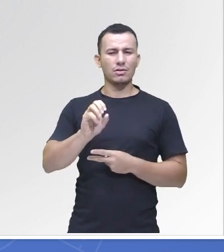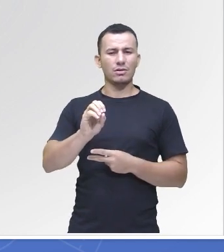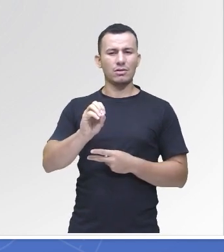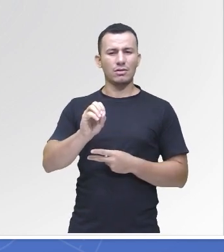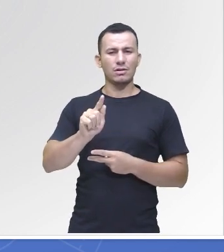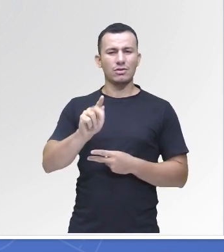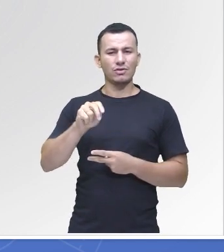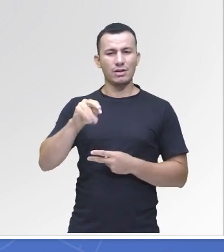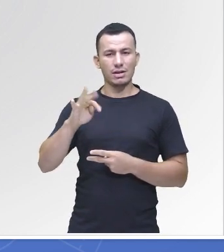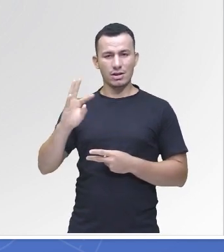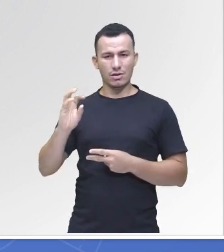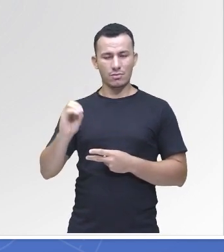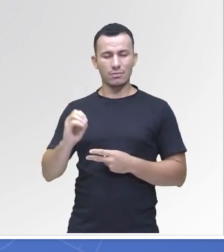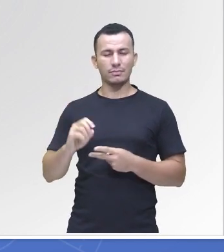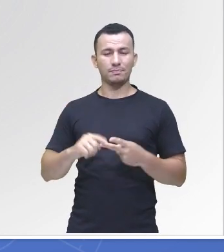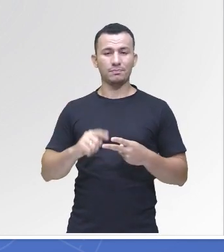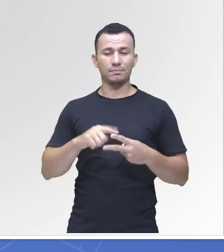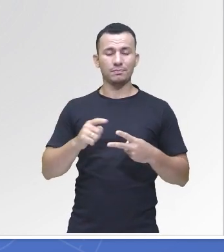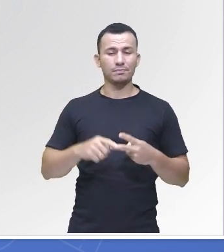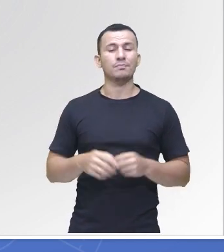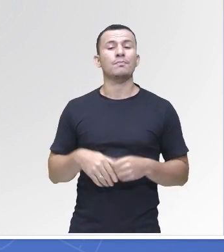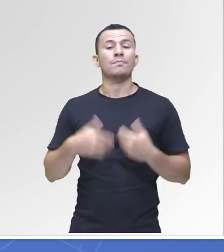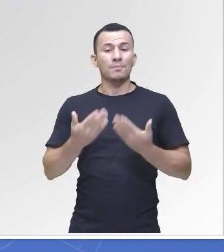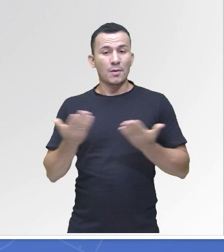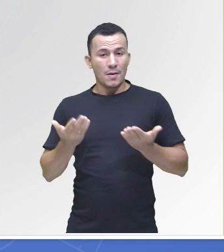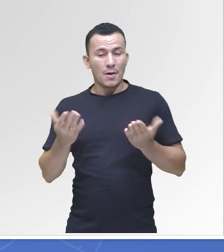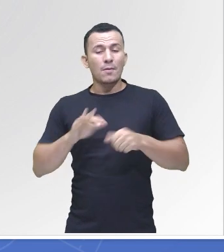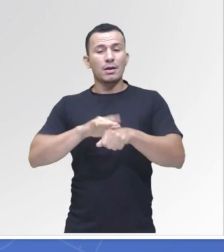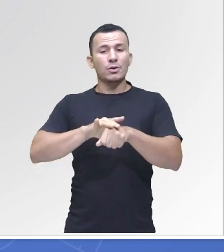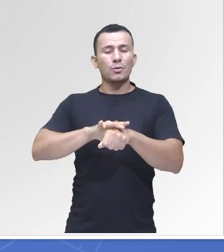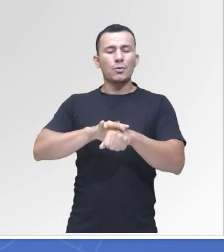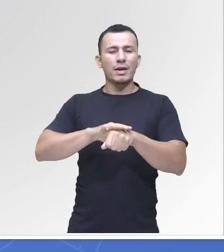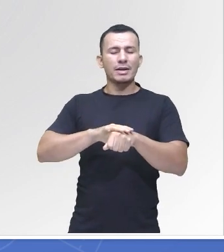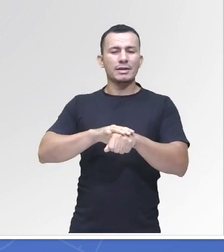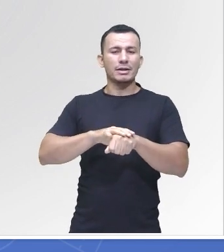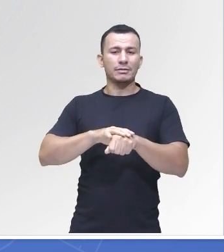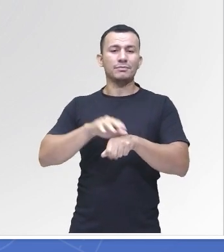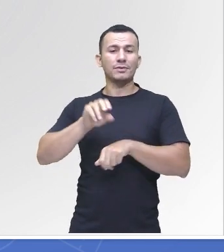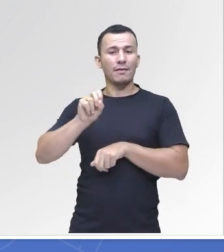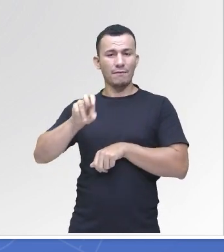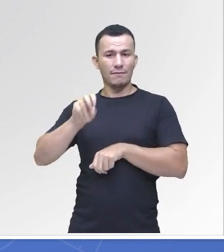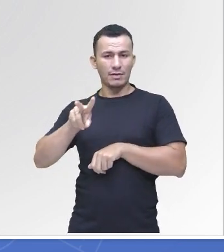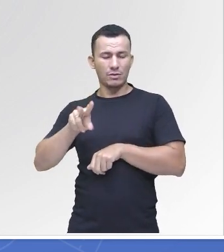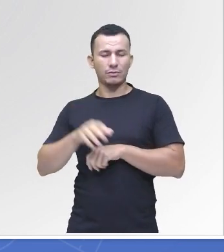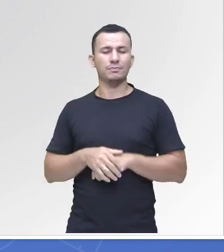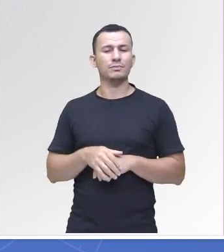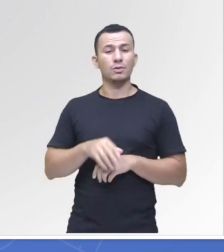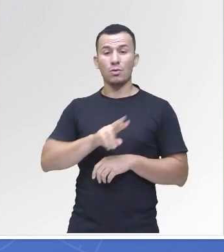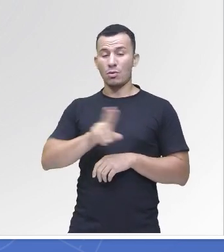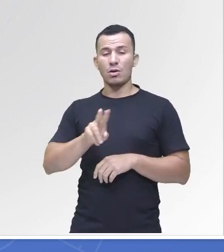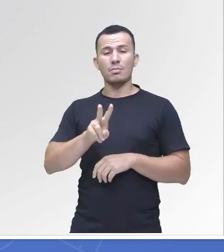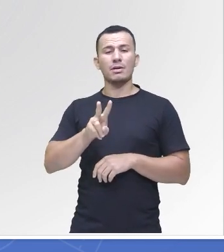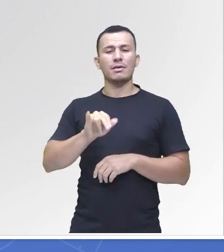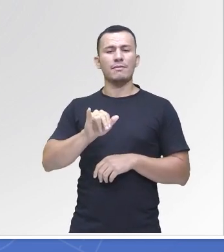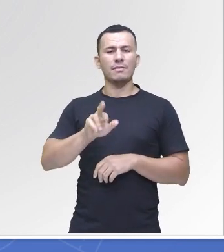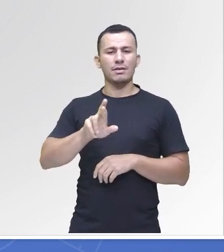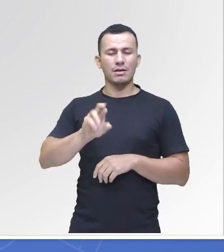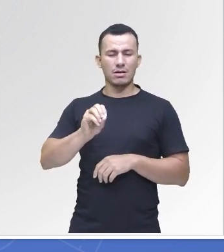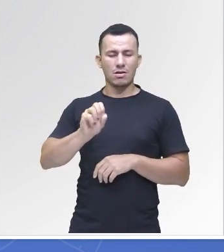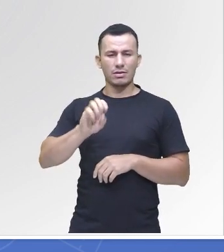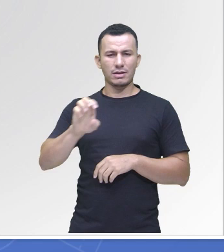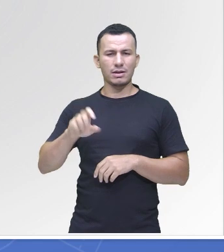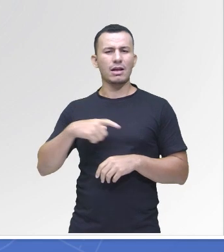algumas doenças relacionadas aos vírus, né? Doenças relacionadas aos vírus a gente chama de virose. E a gente trouxe duas aqui